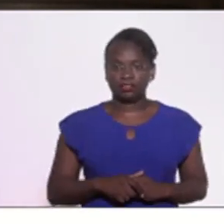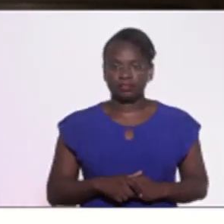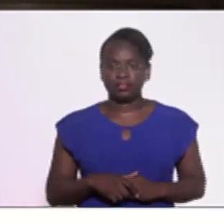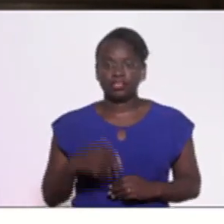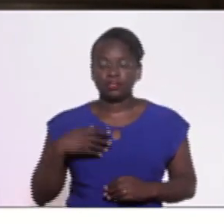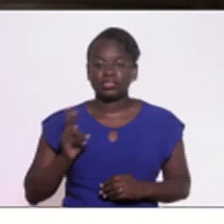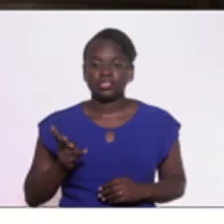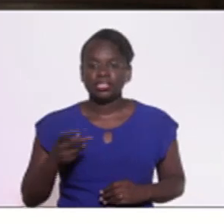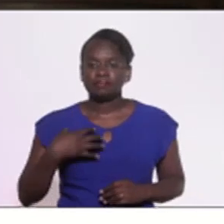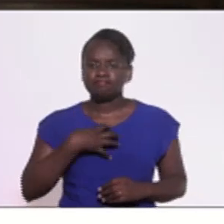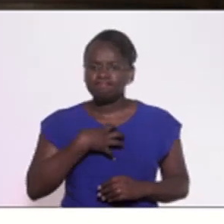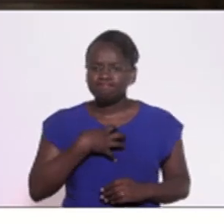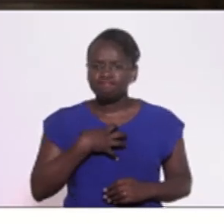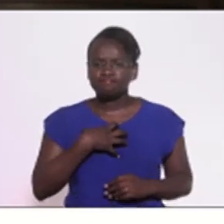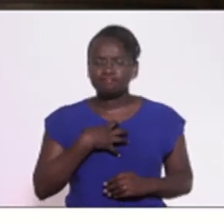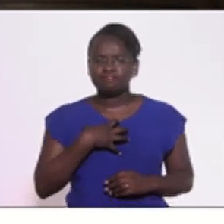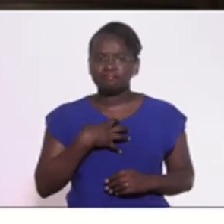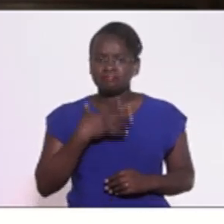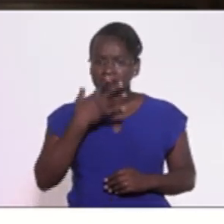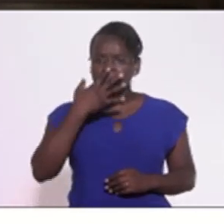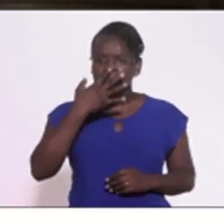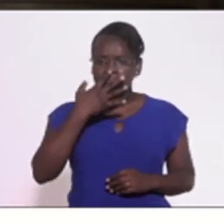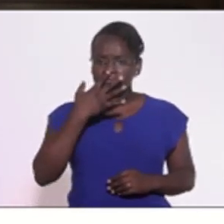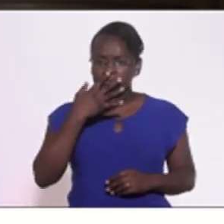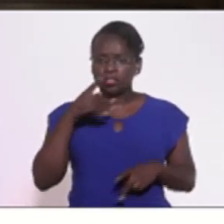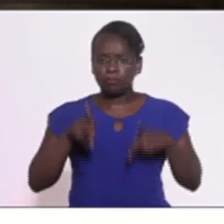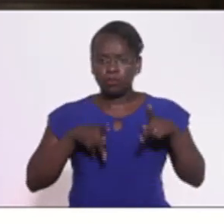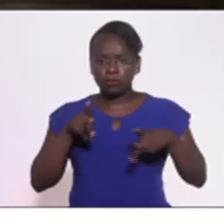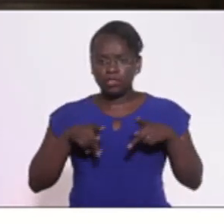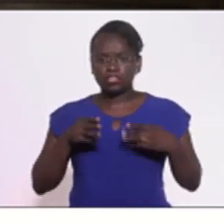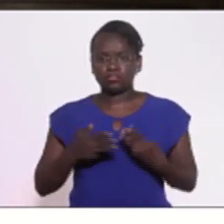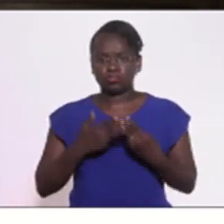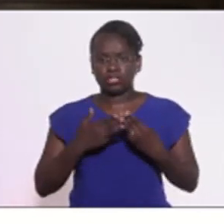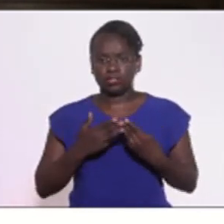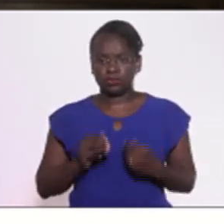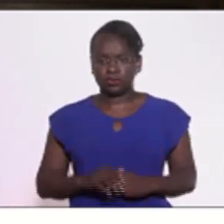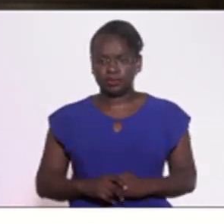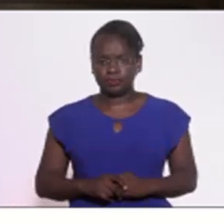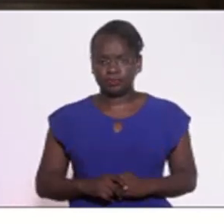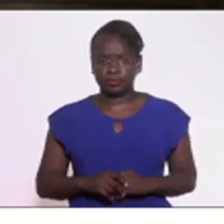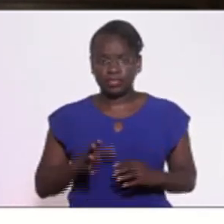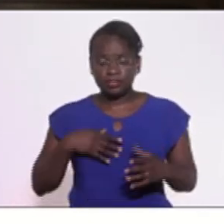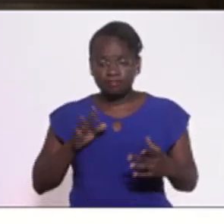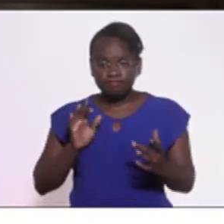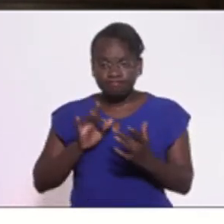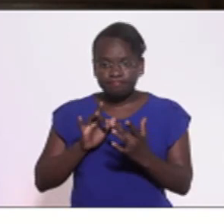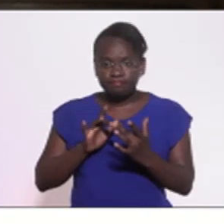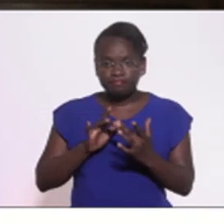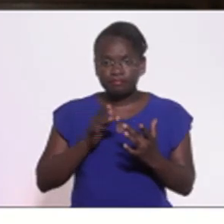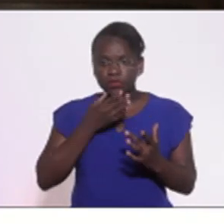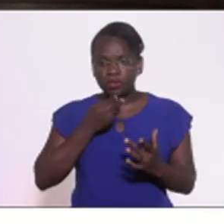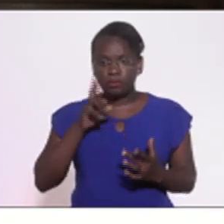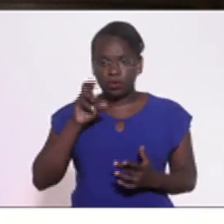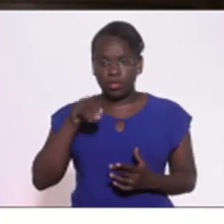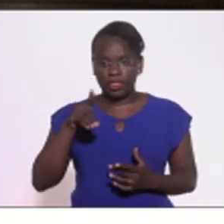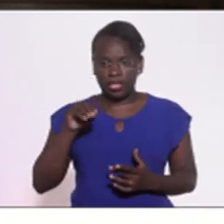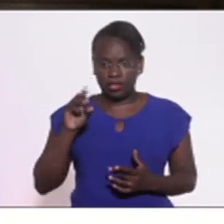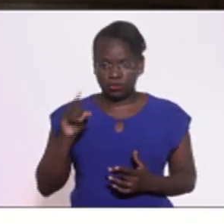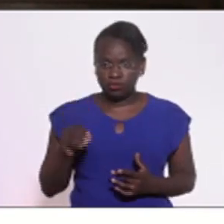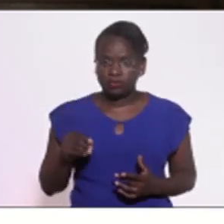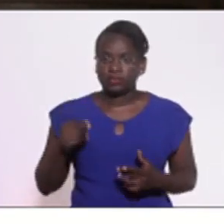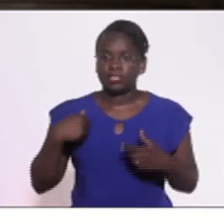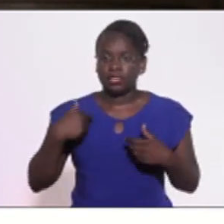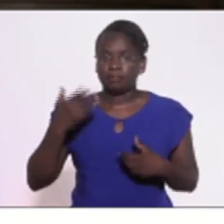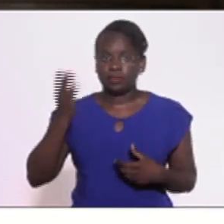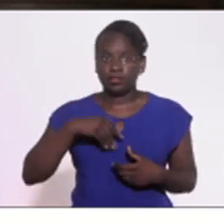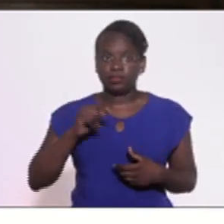uma profunda admiração pelo povo judeu. A minha aproximação com o Ronaldo faz com que, além